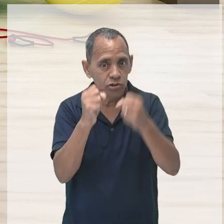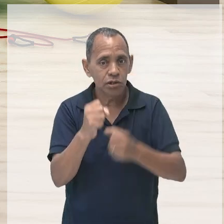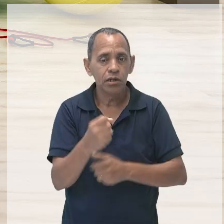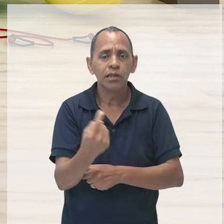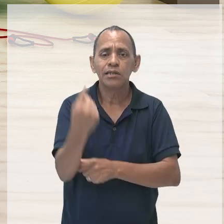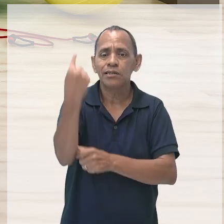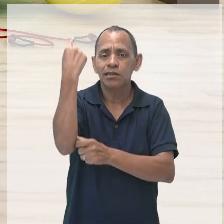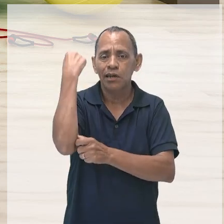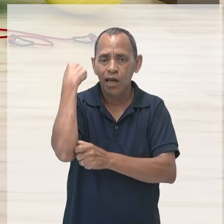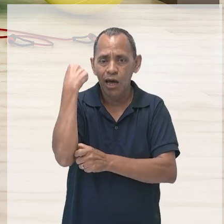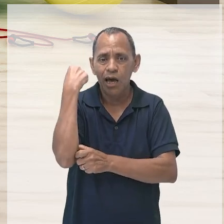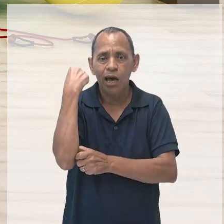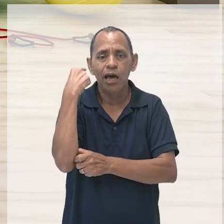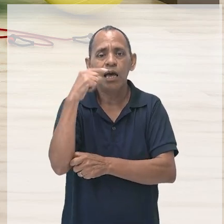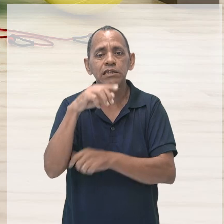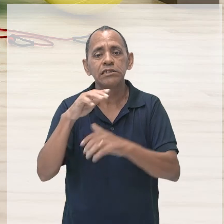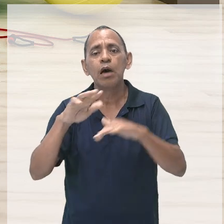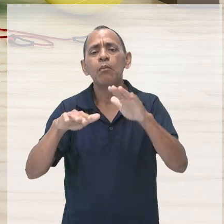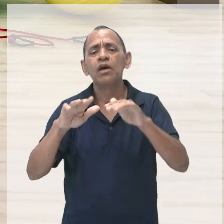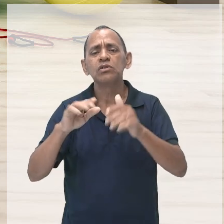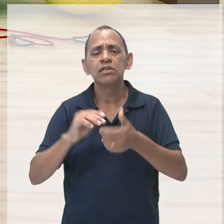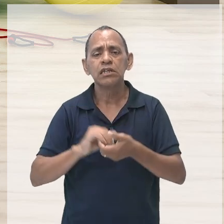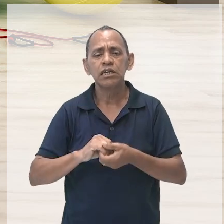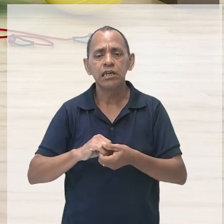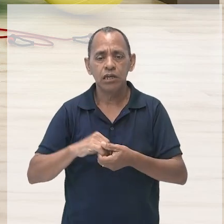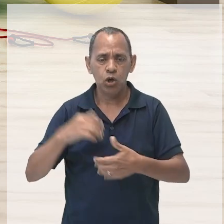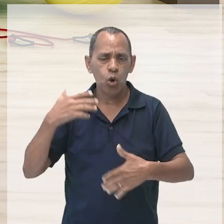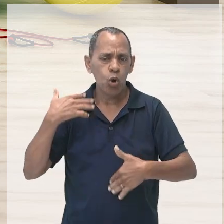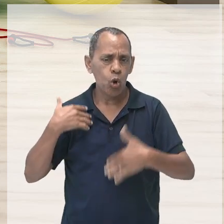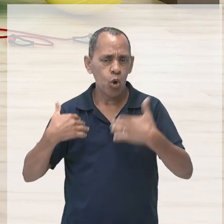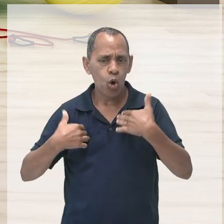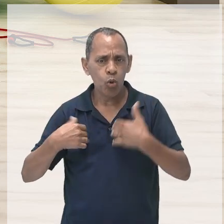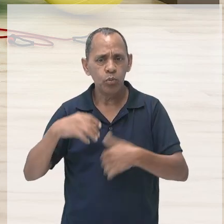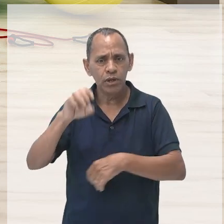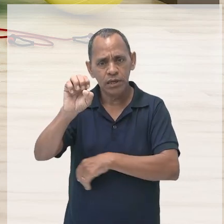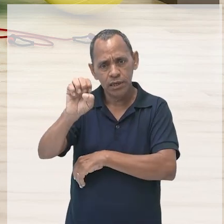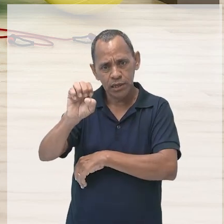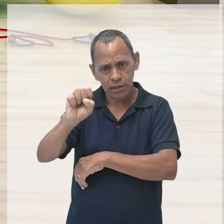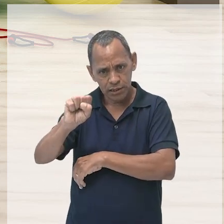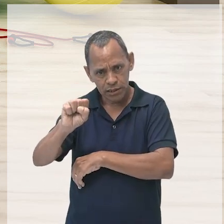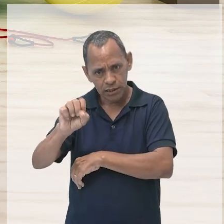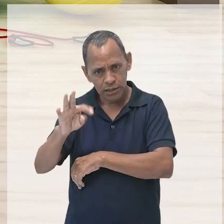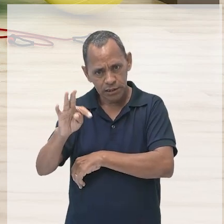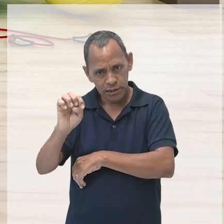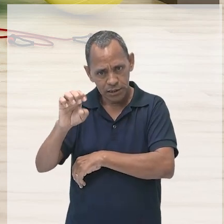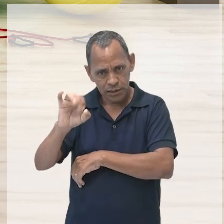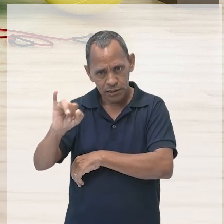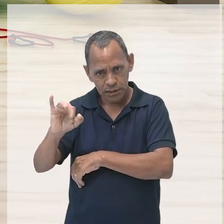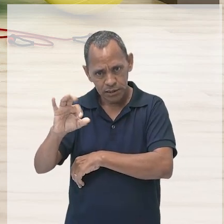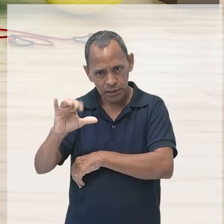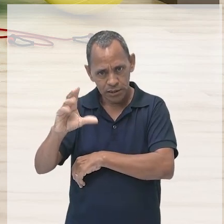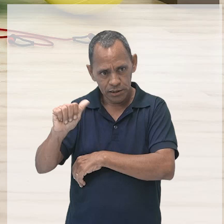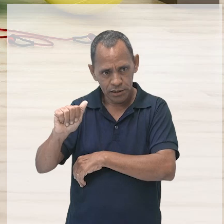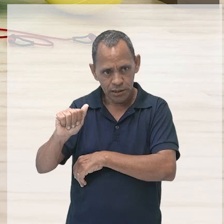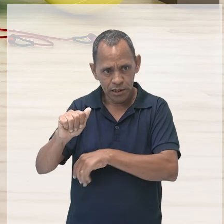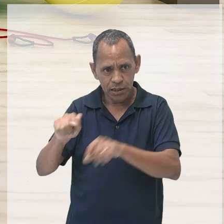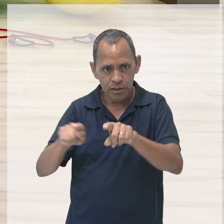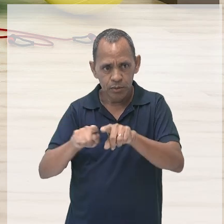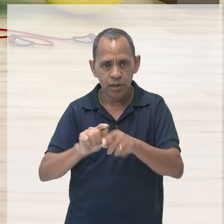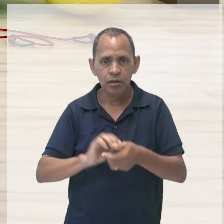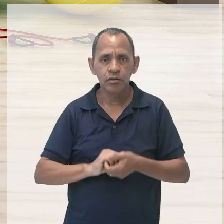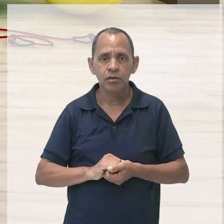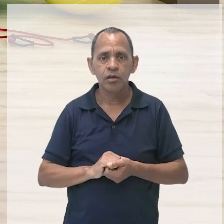da estética corporal. Então, os exercícios eles foram adaptados a essa necessidade, a essa realidade aqui